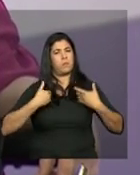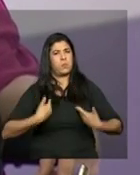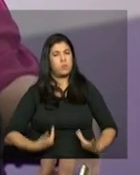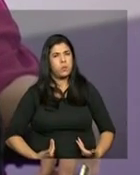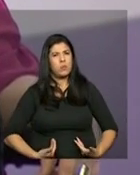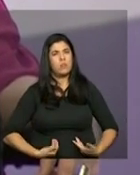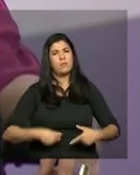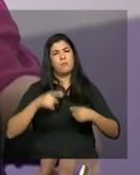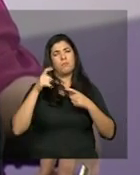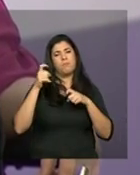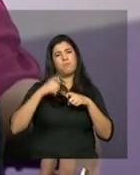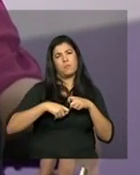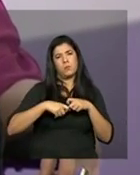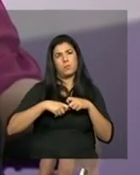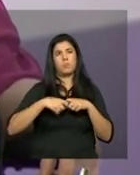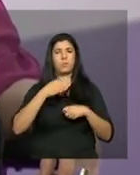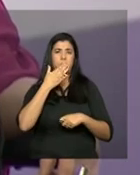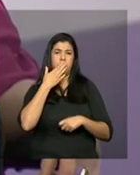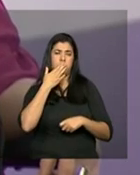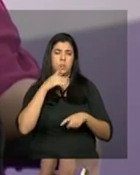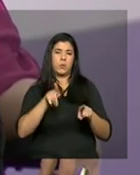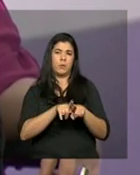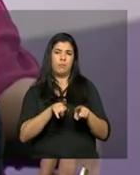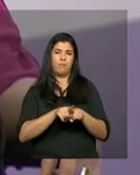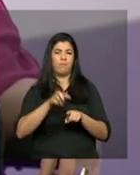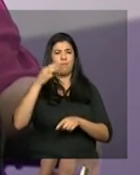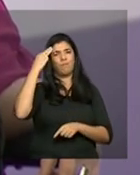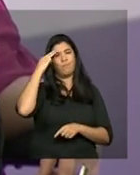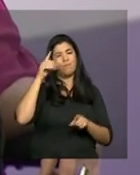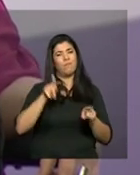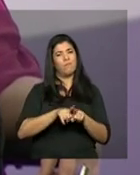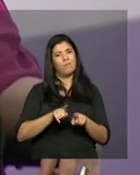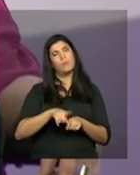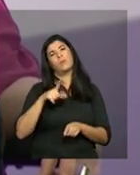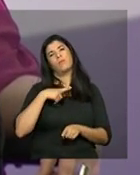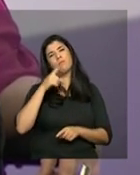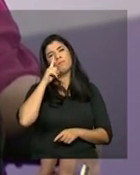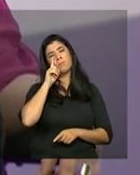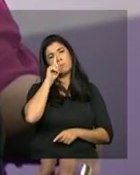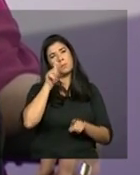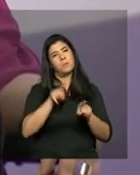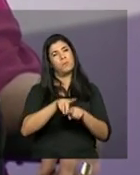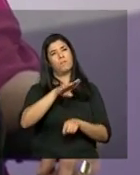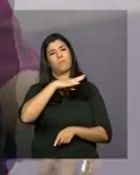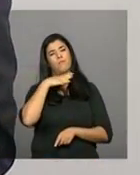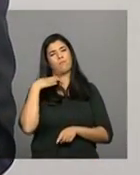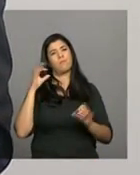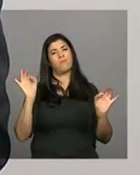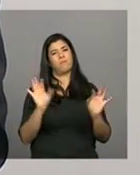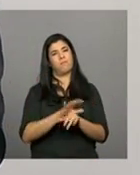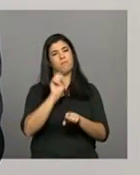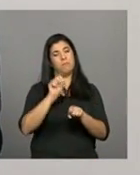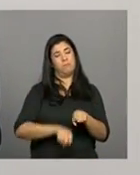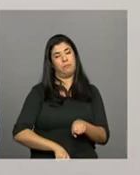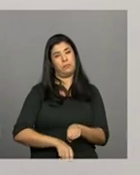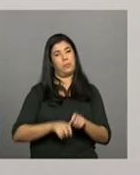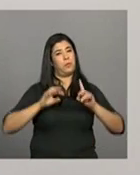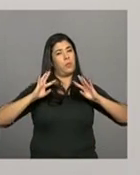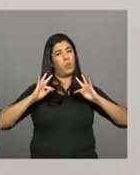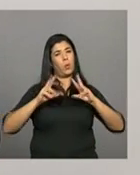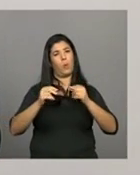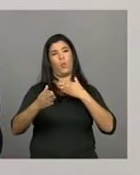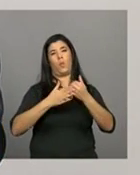e mentais, incluindo o risco de morte. Toda forma de violência afeta negativamente o bem-estar